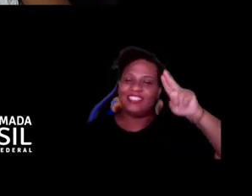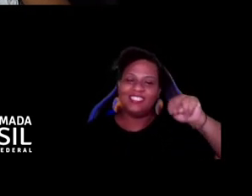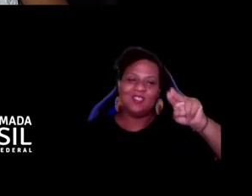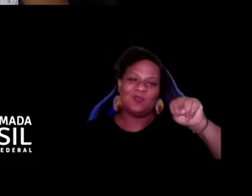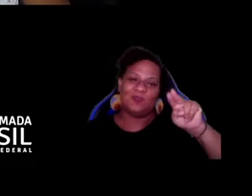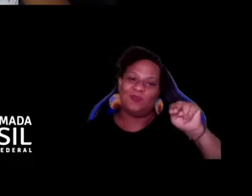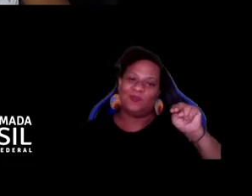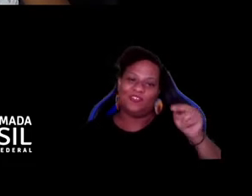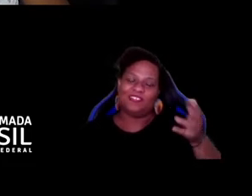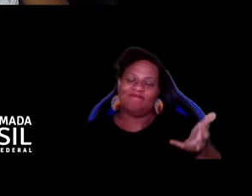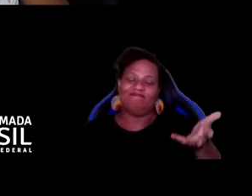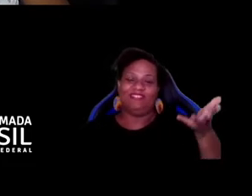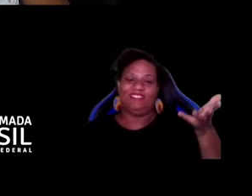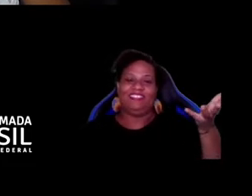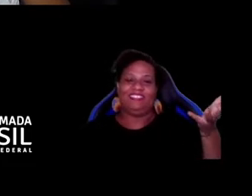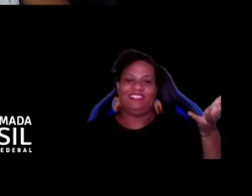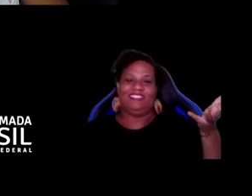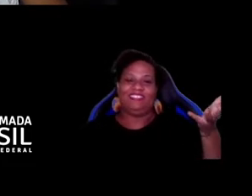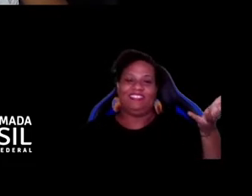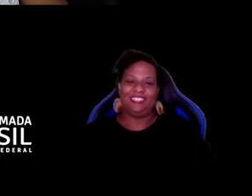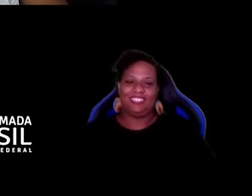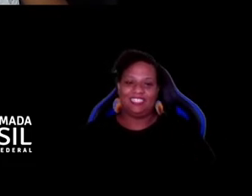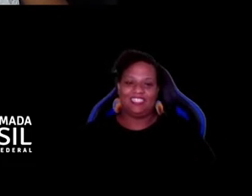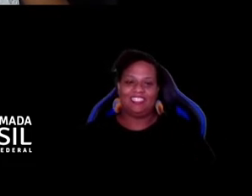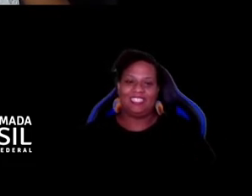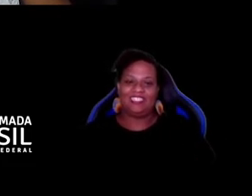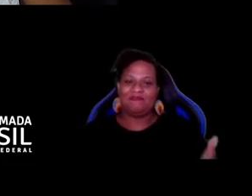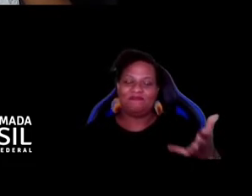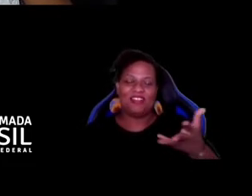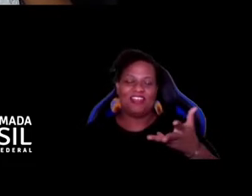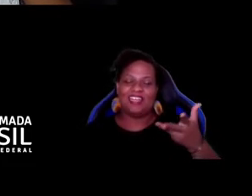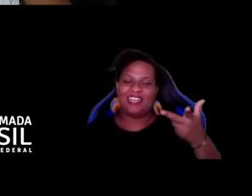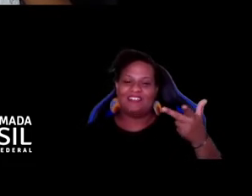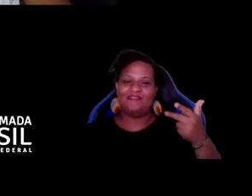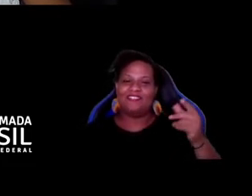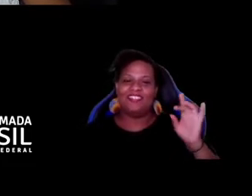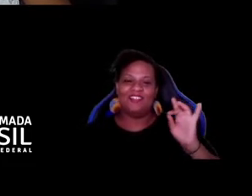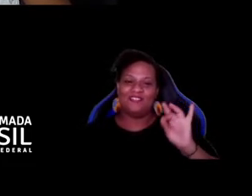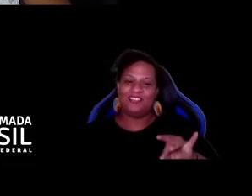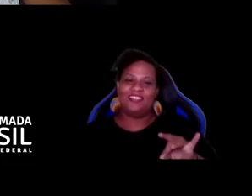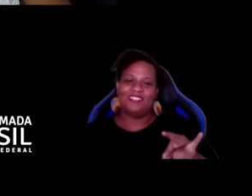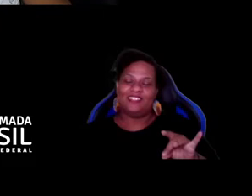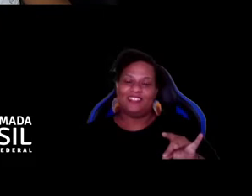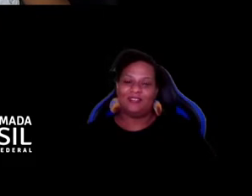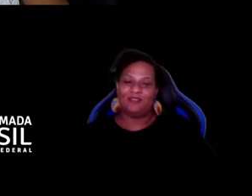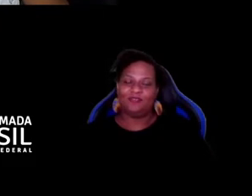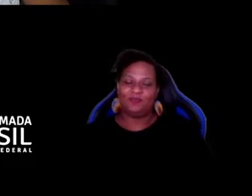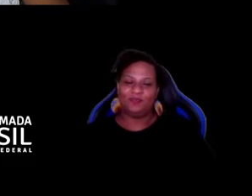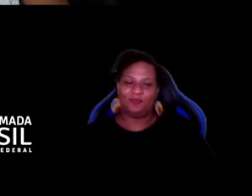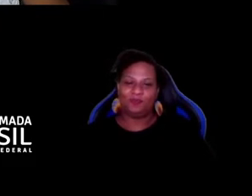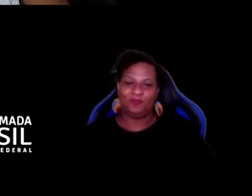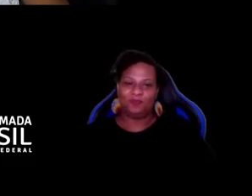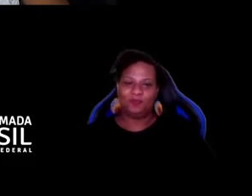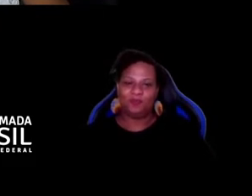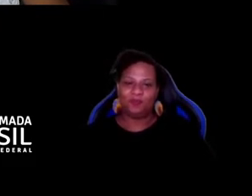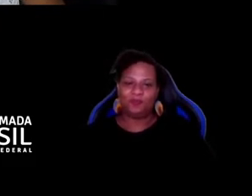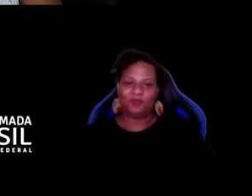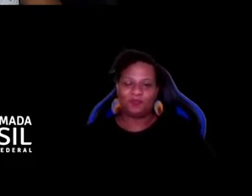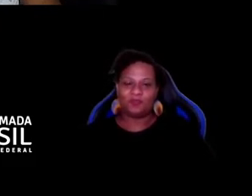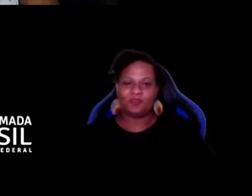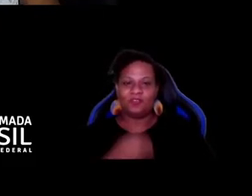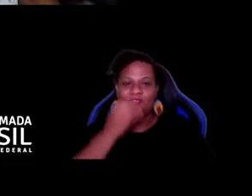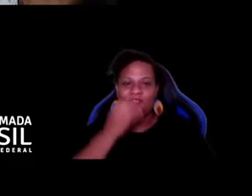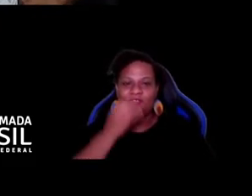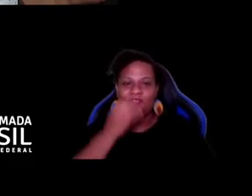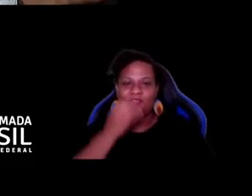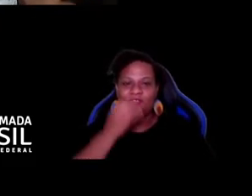coisa, né, muito, muito maravilhosa mesmo, que não foi uma coisa que foi